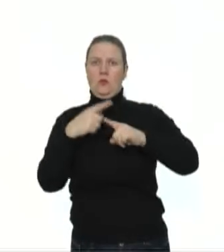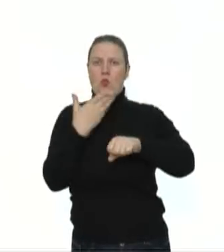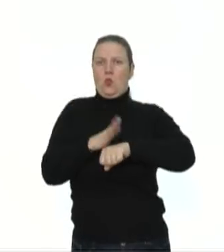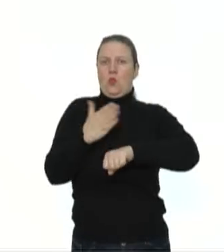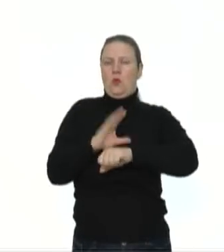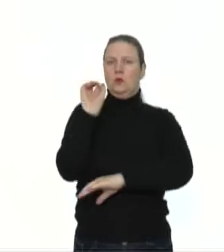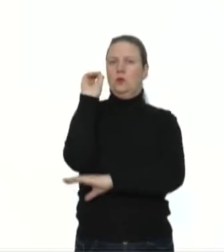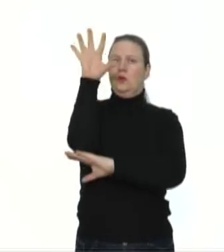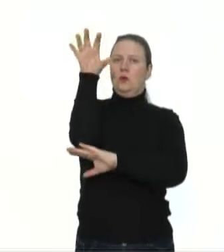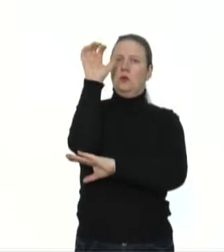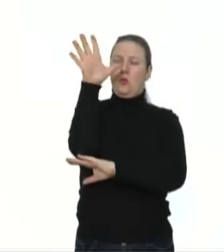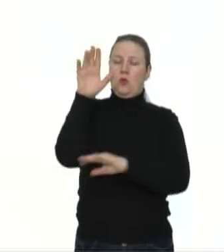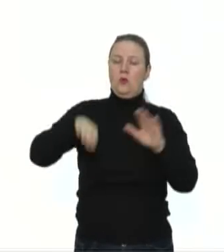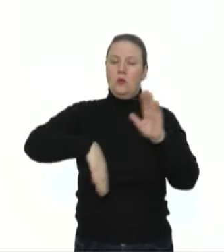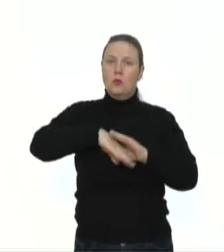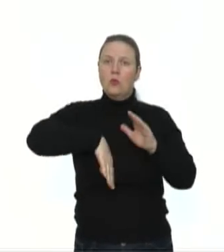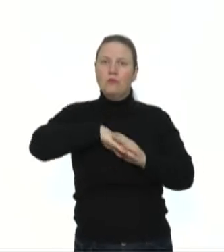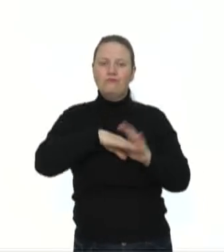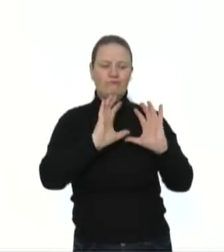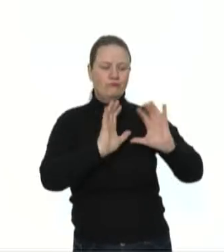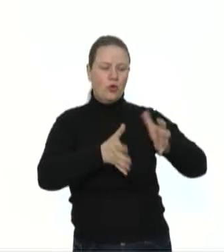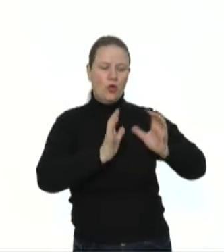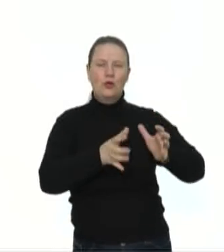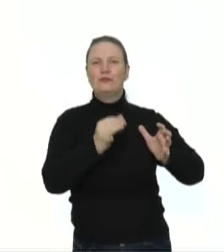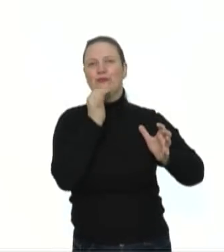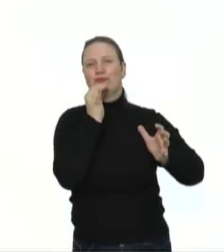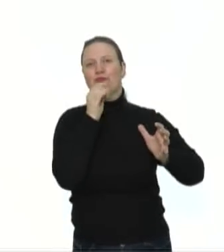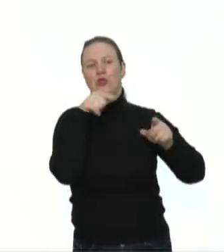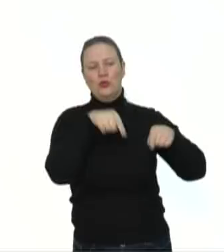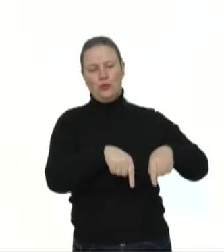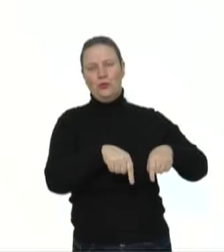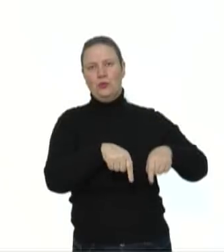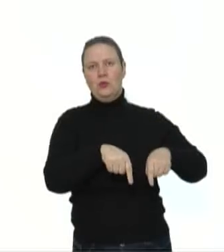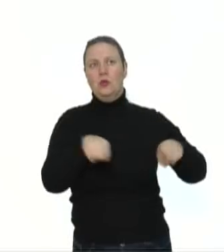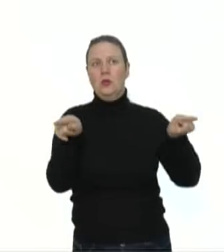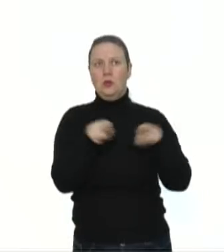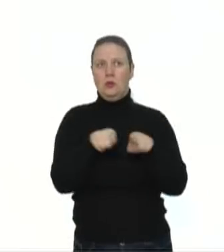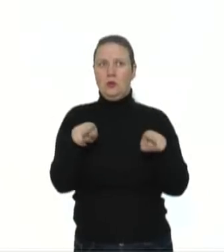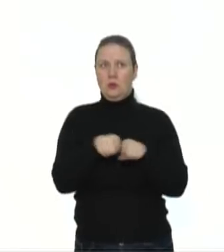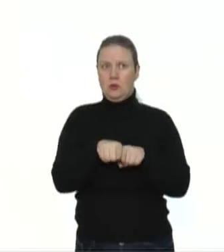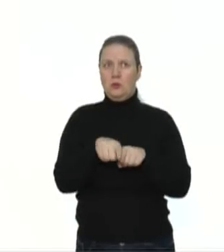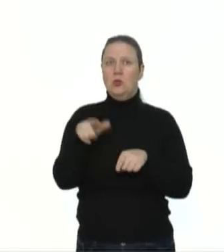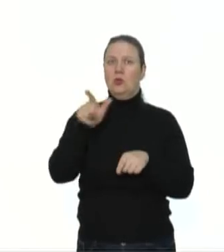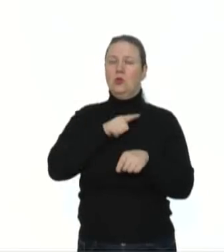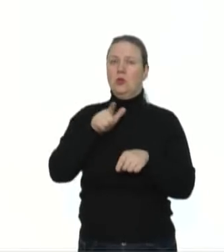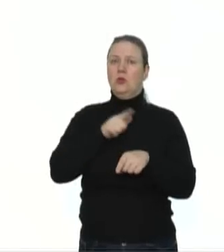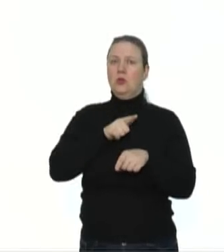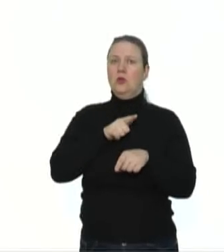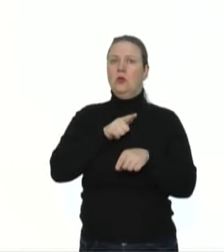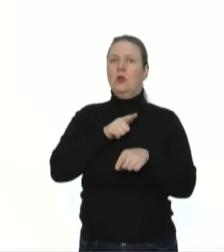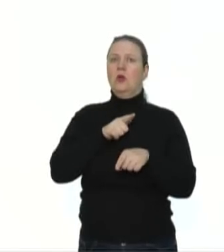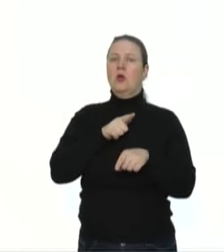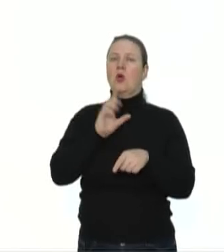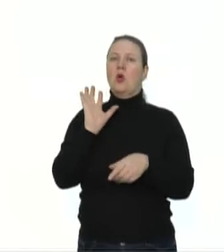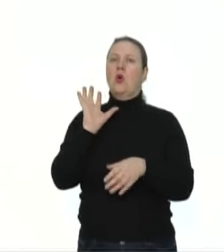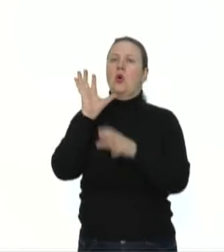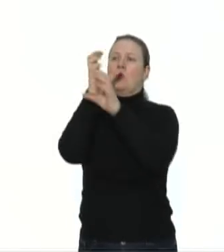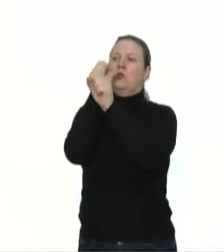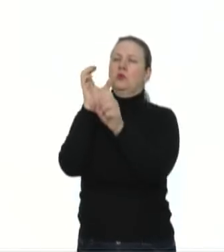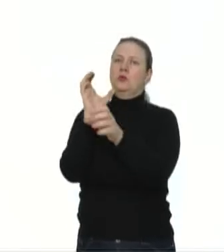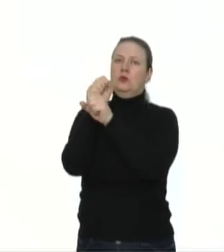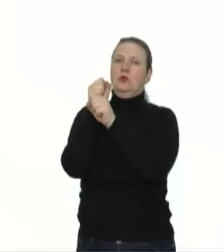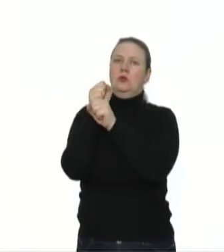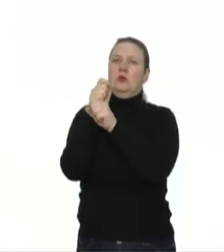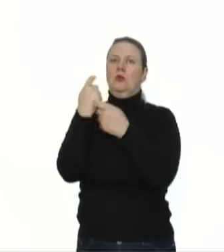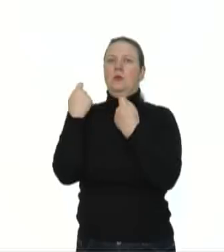uma bola de futebol e o primeiro modelo de cesta possuía um fundo. Assim, a cada ponto era necessário subir